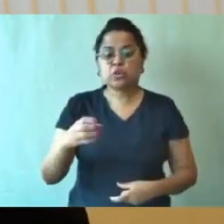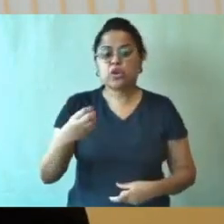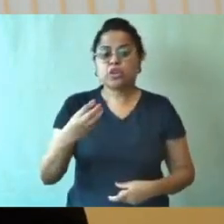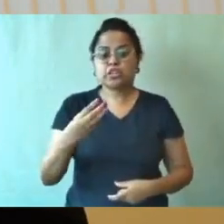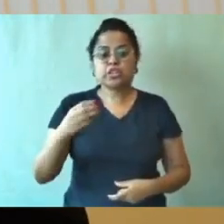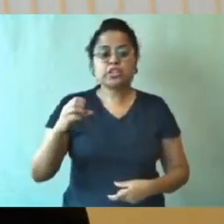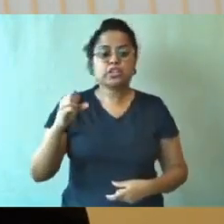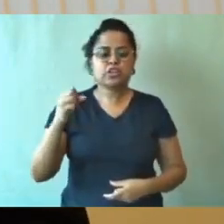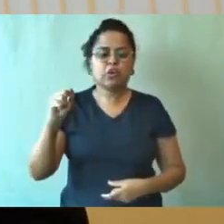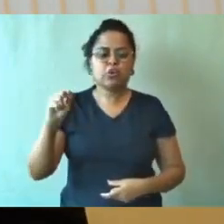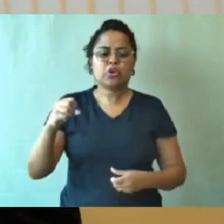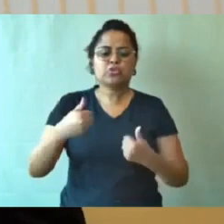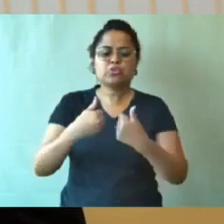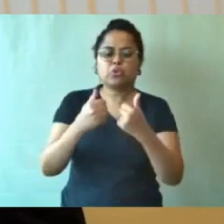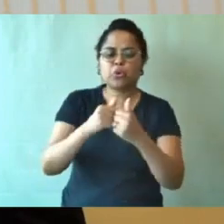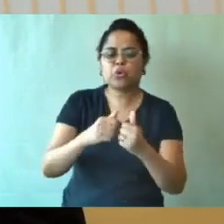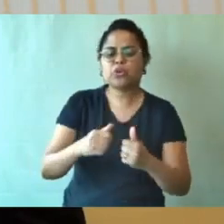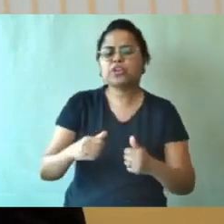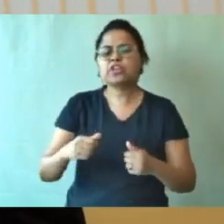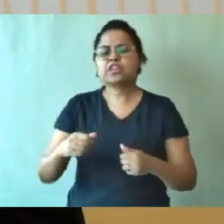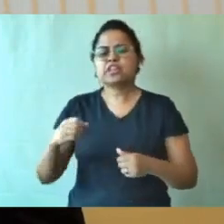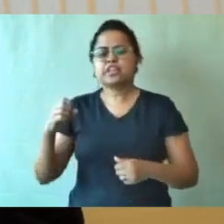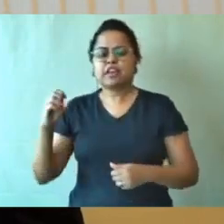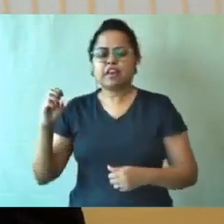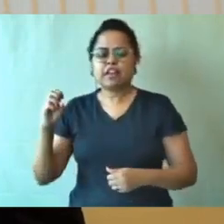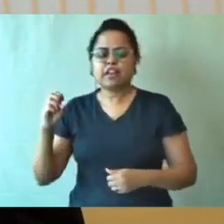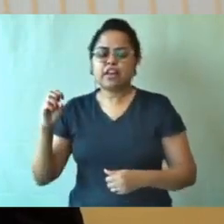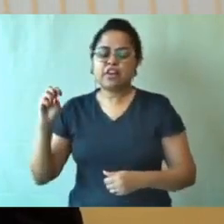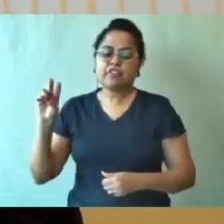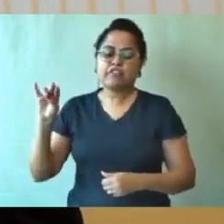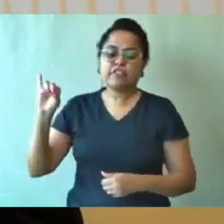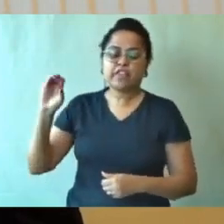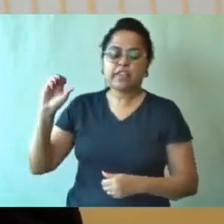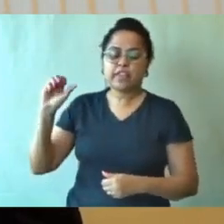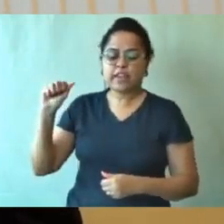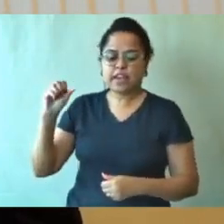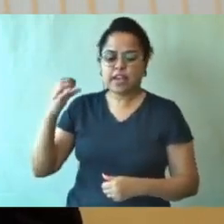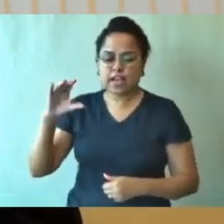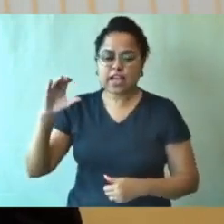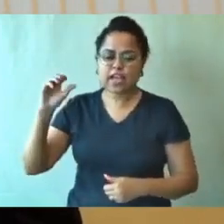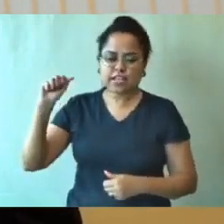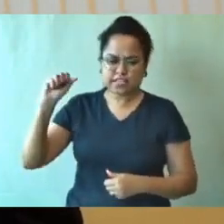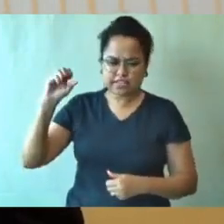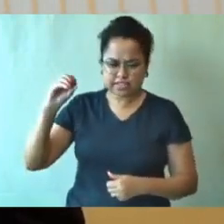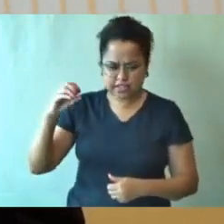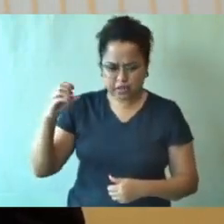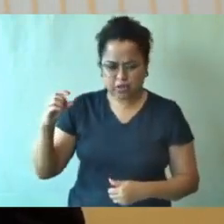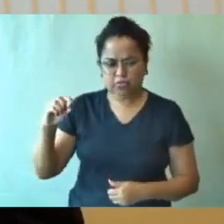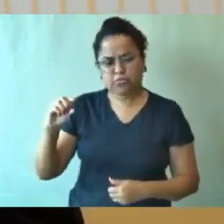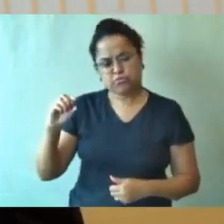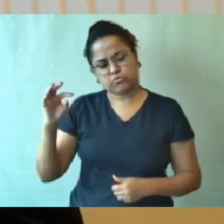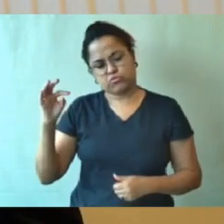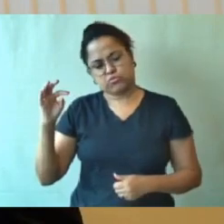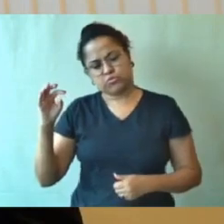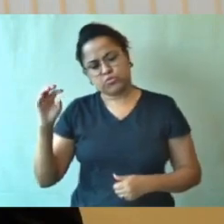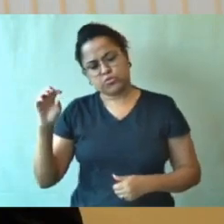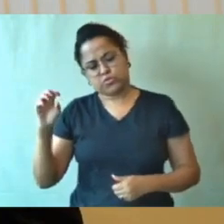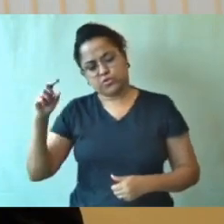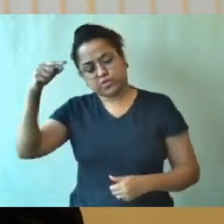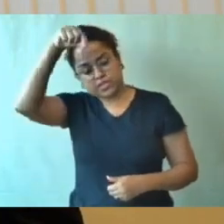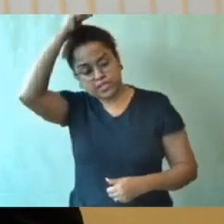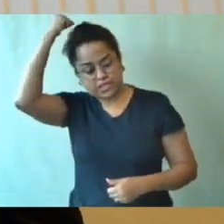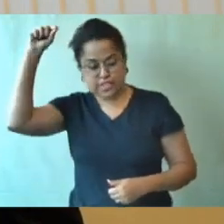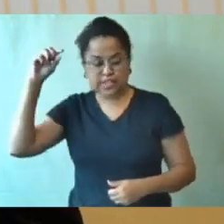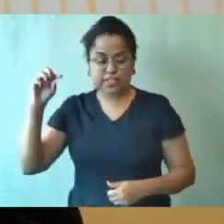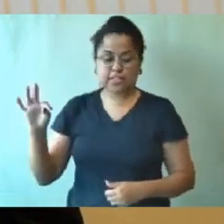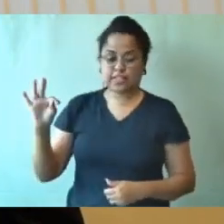Teresa, certo? E no mais, eu queria agradecer a vocês, pedir desculpa mais uma vez da semana passada, e